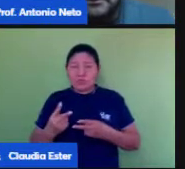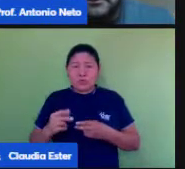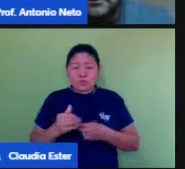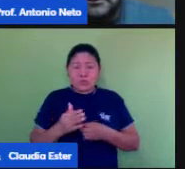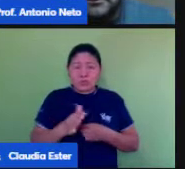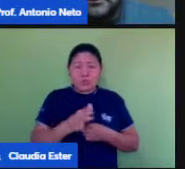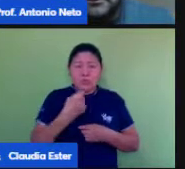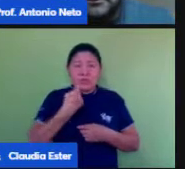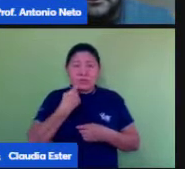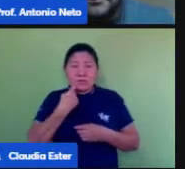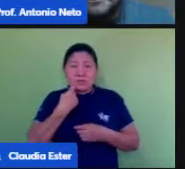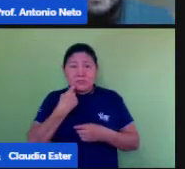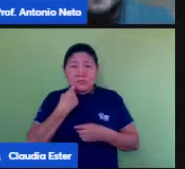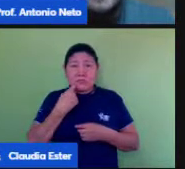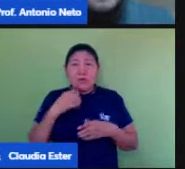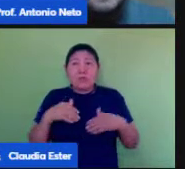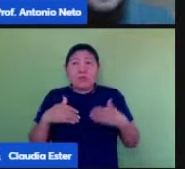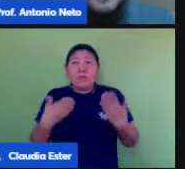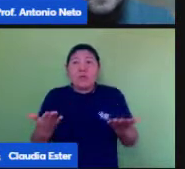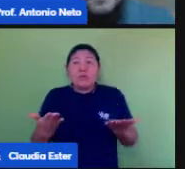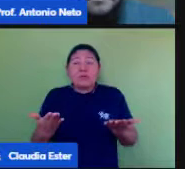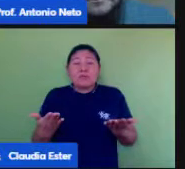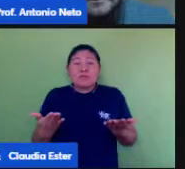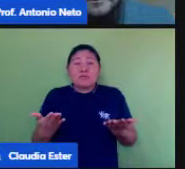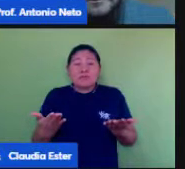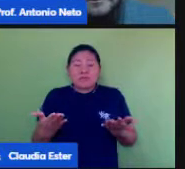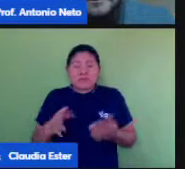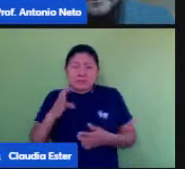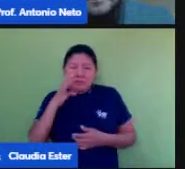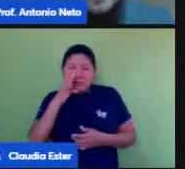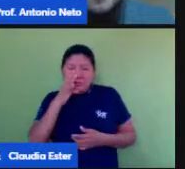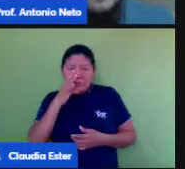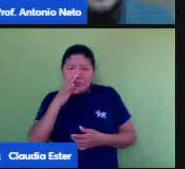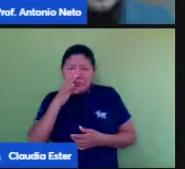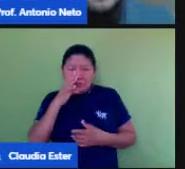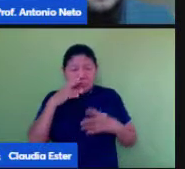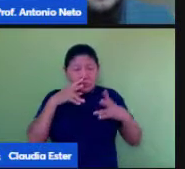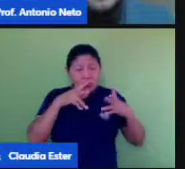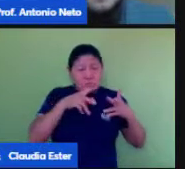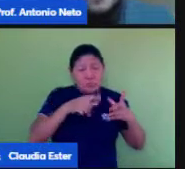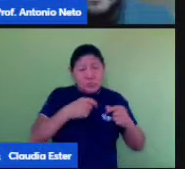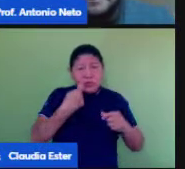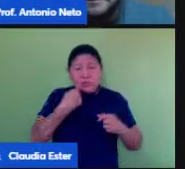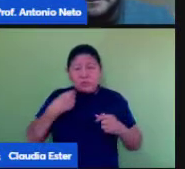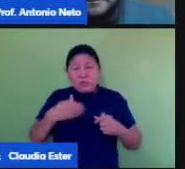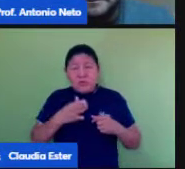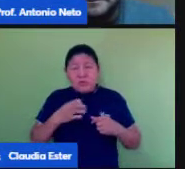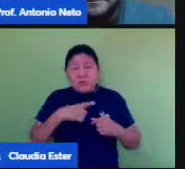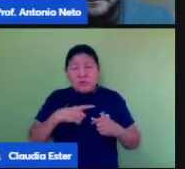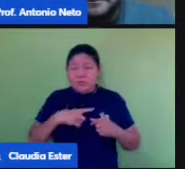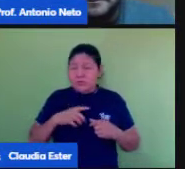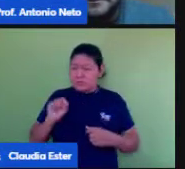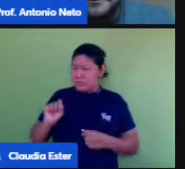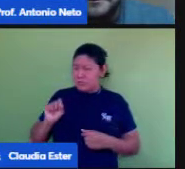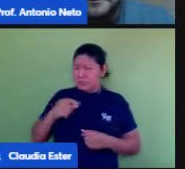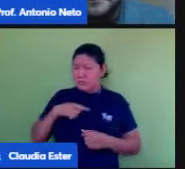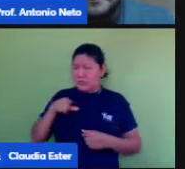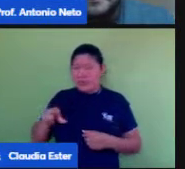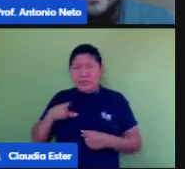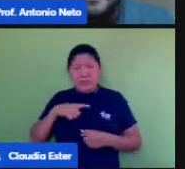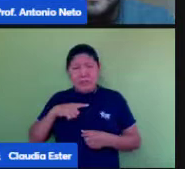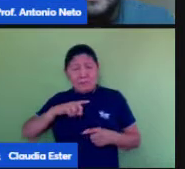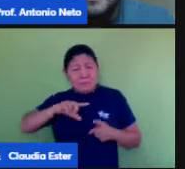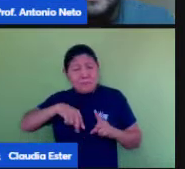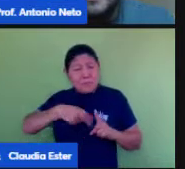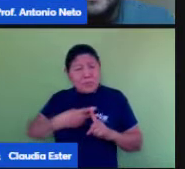peixinhos? Todos os peixinhos observaram que no aquário vizinho há 2 vezes mais